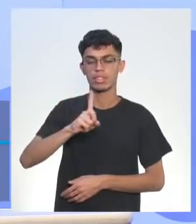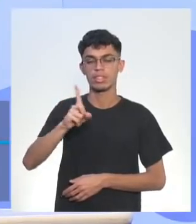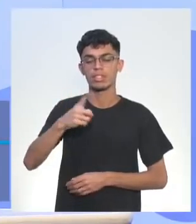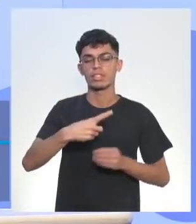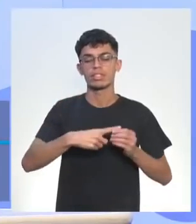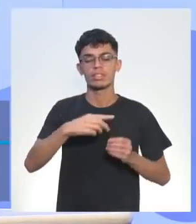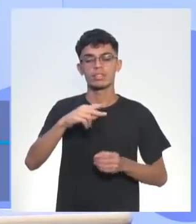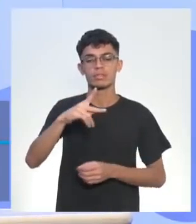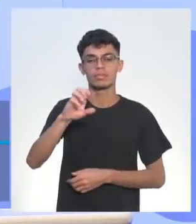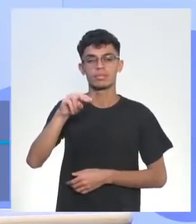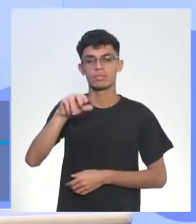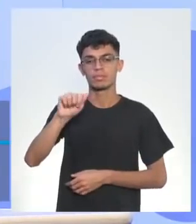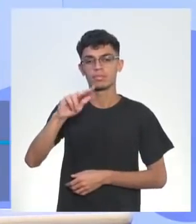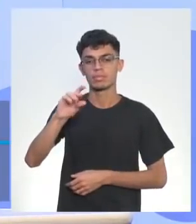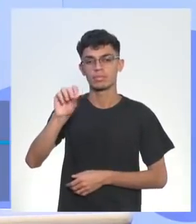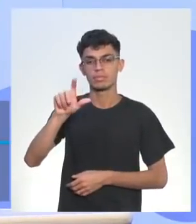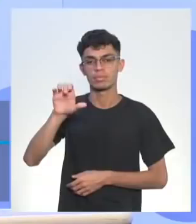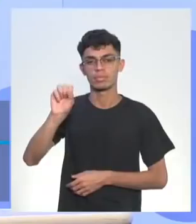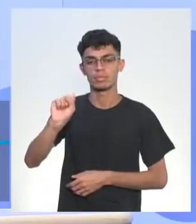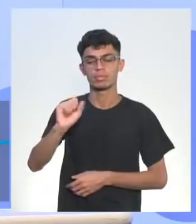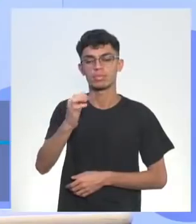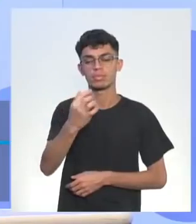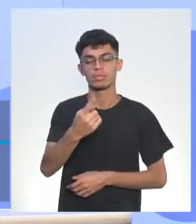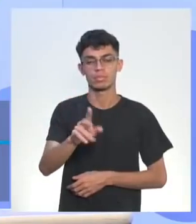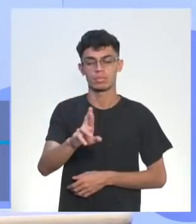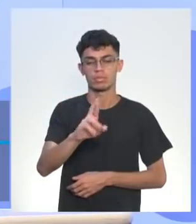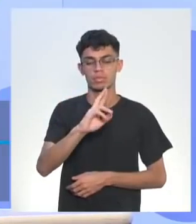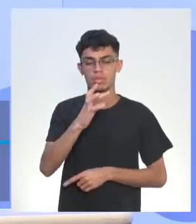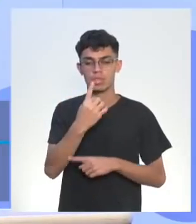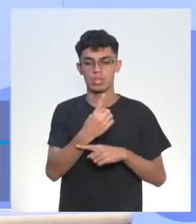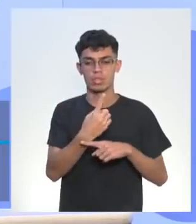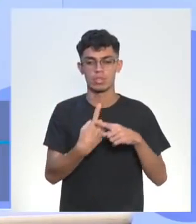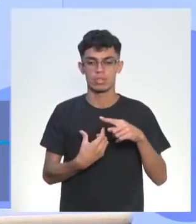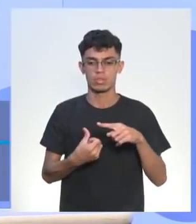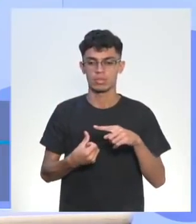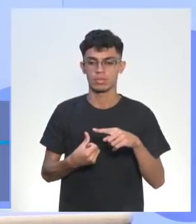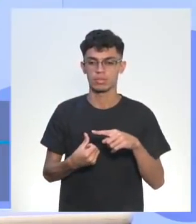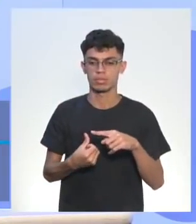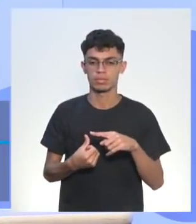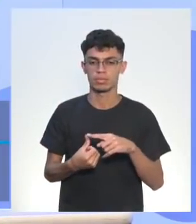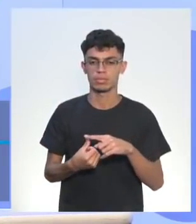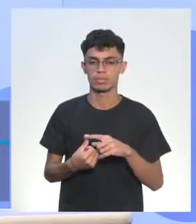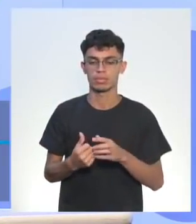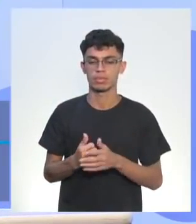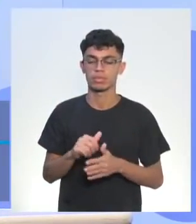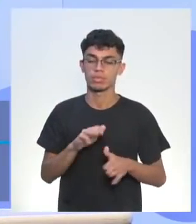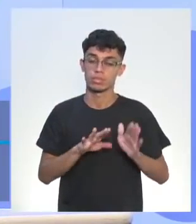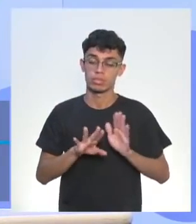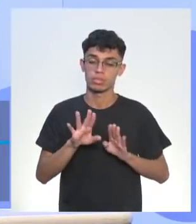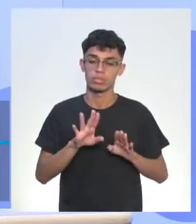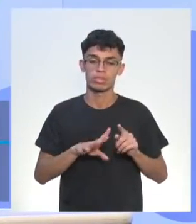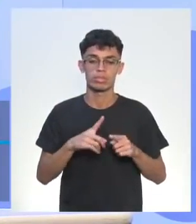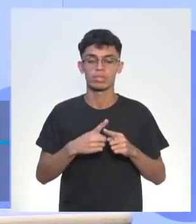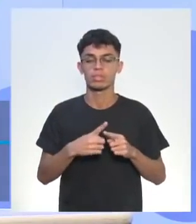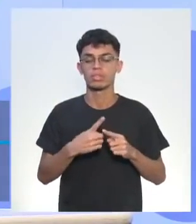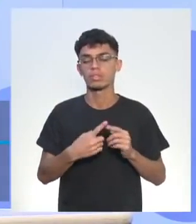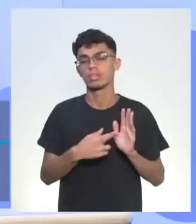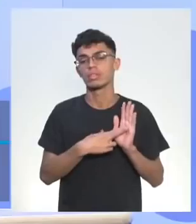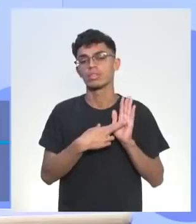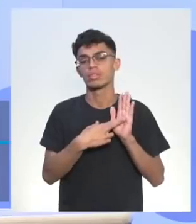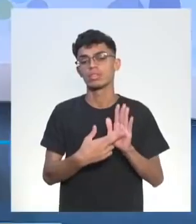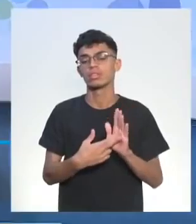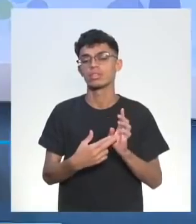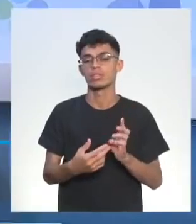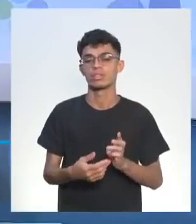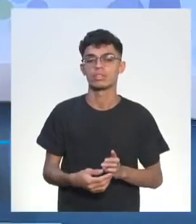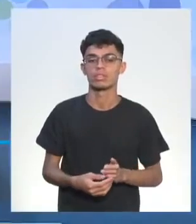colocando 16. Eu encontrei uma resposta 1 sobre 16, né? Tomar esse cuidado, né, com essa representação, né,